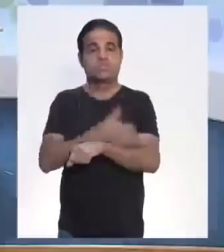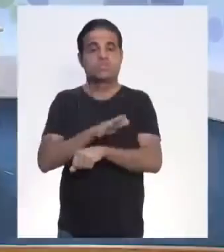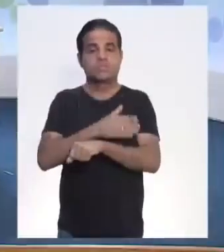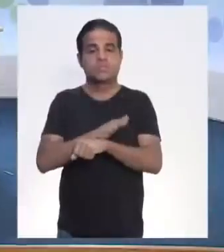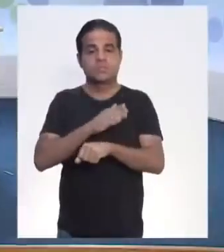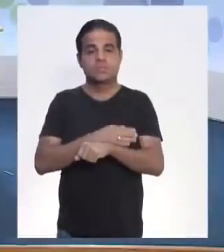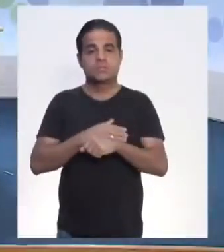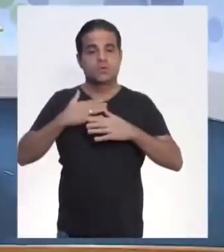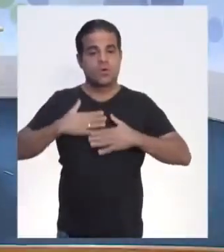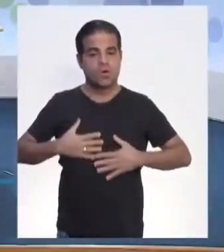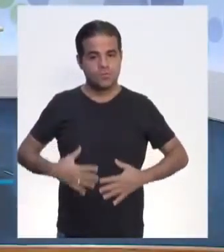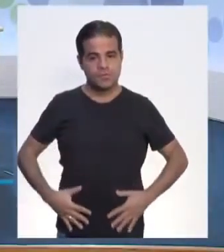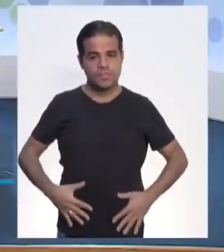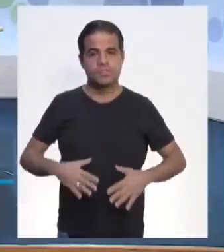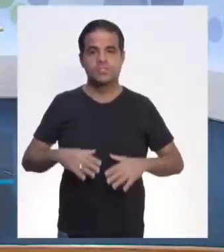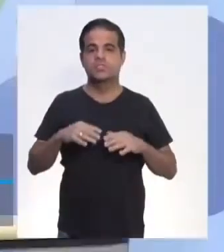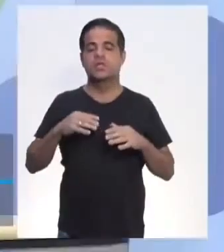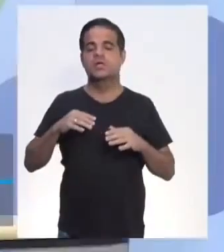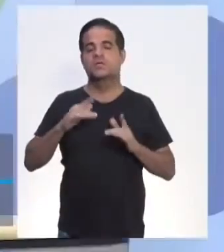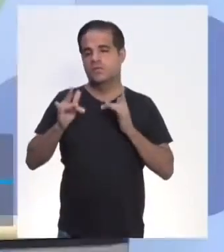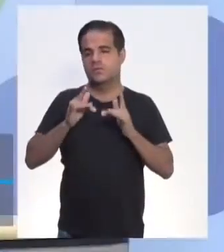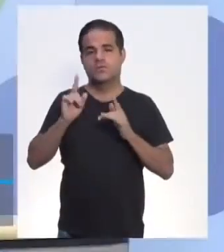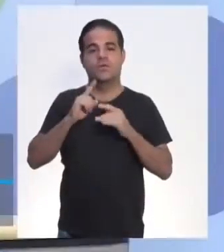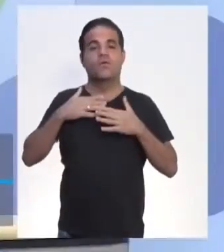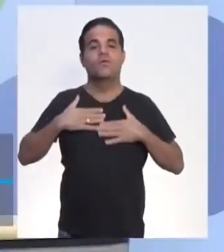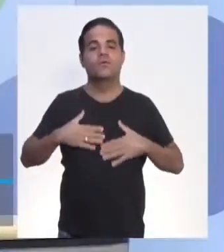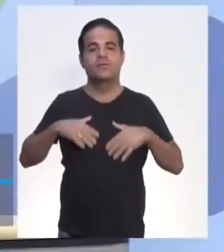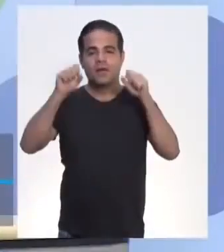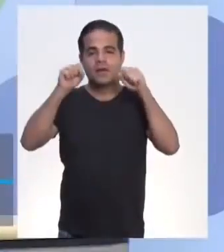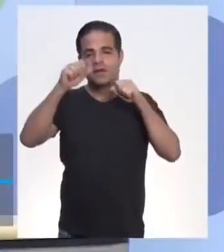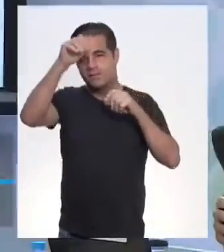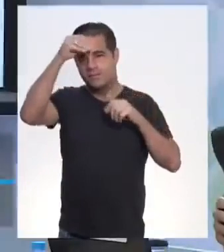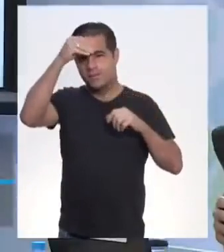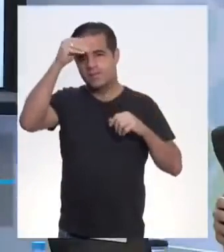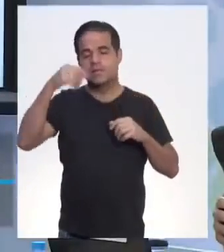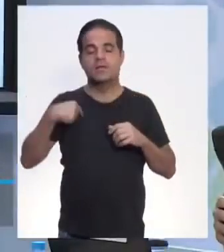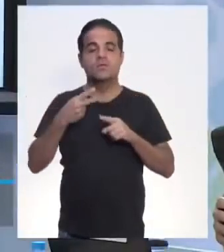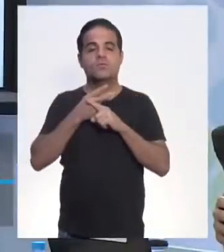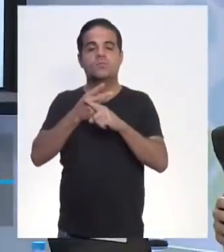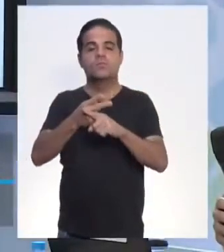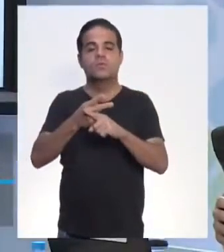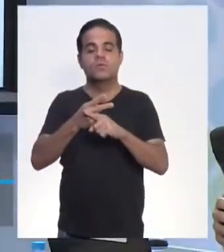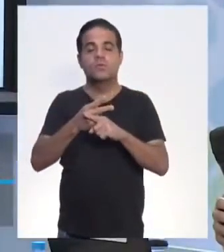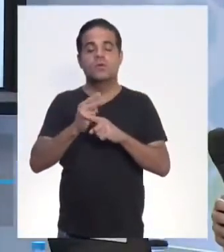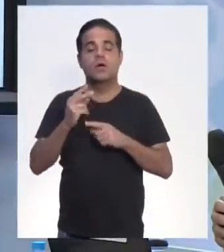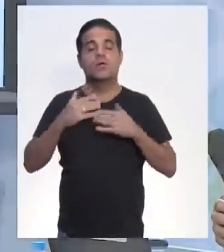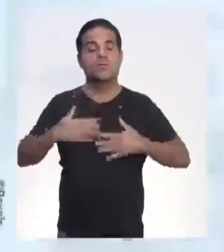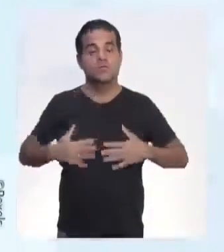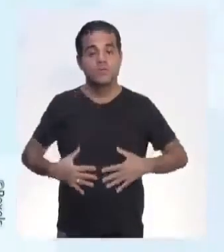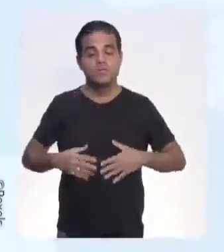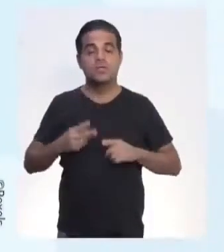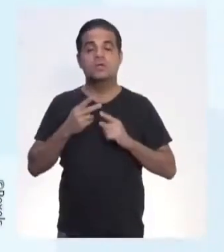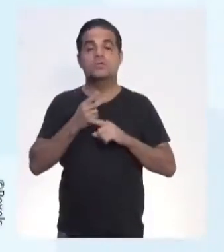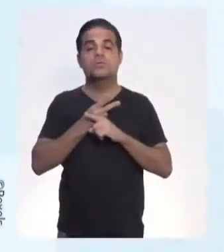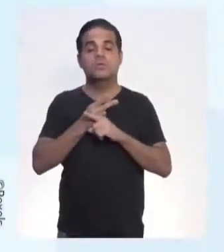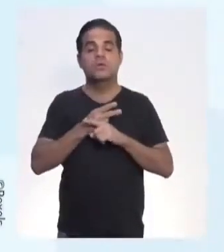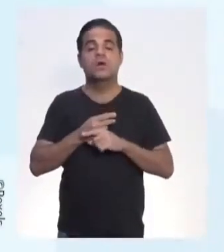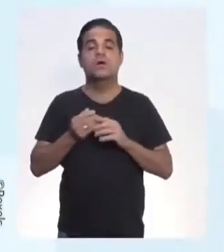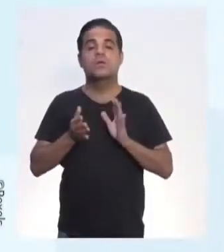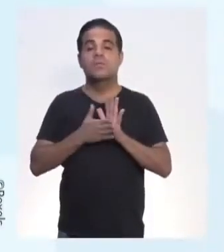exercício não vestido da Noiva não vestido da madrinha Então pode estou procurando o vestido para comprar